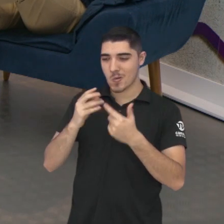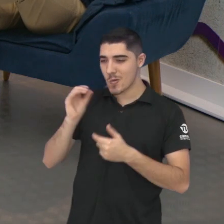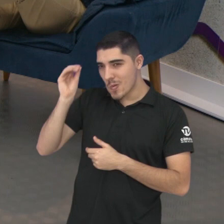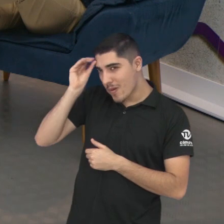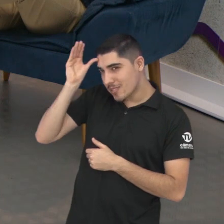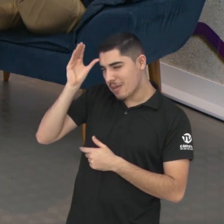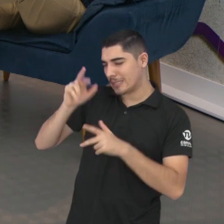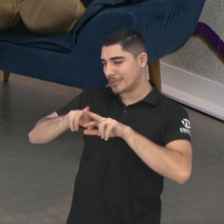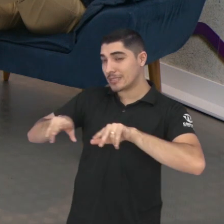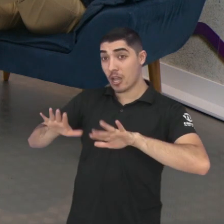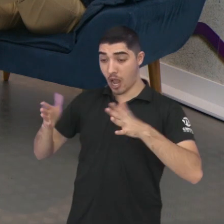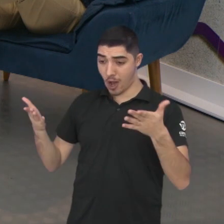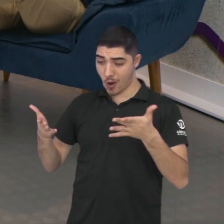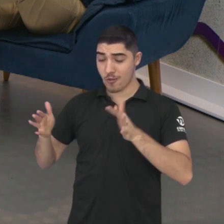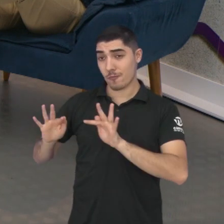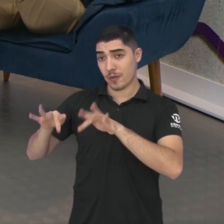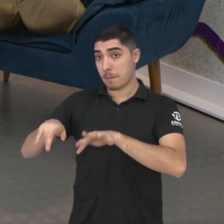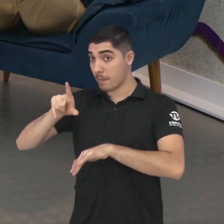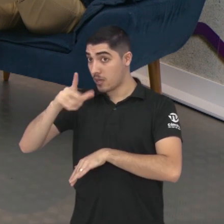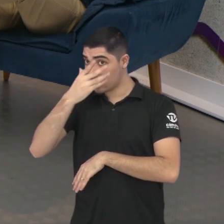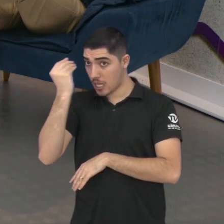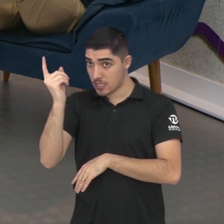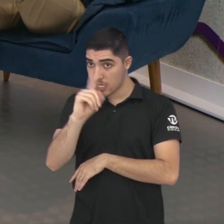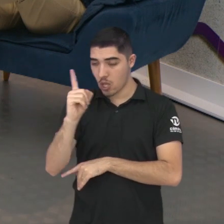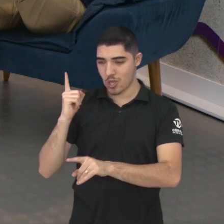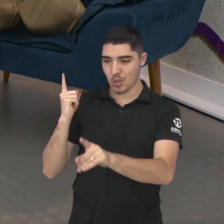a gente fica por aqui. Mas não se esqueça, nos